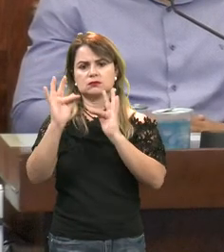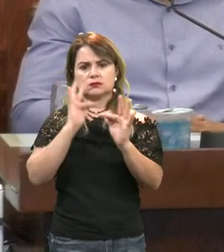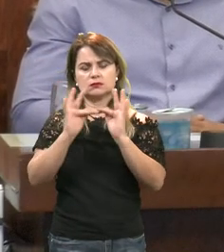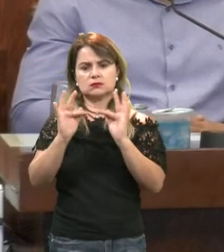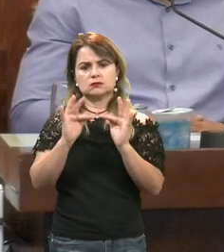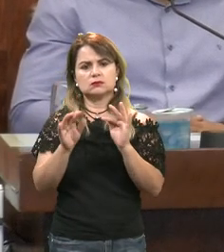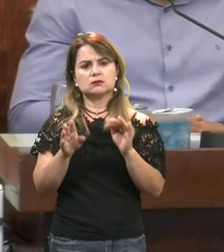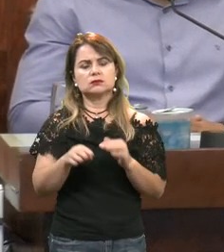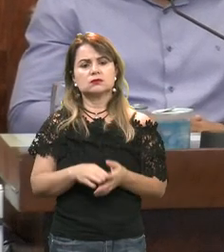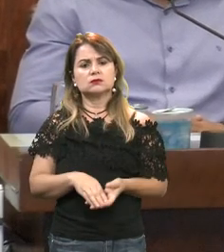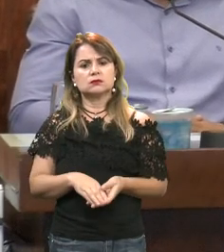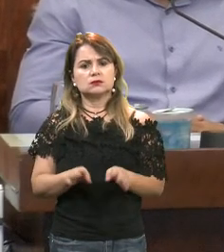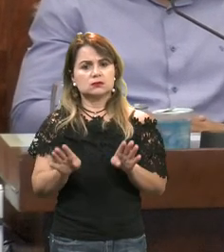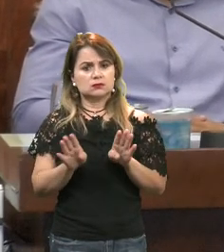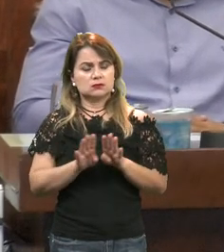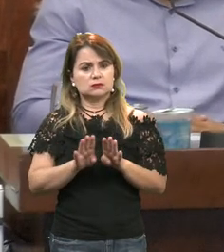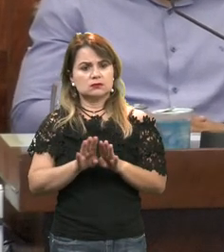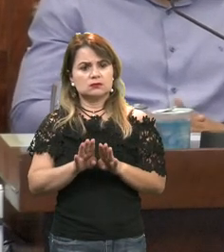de nós